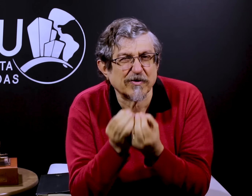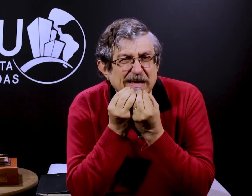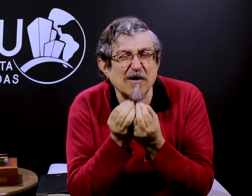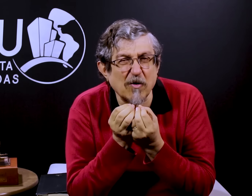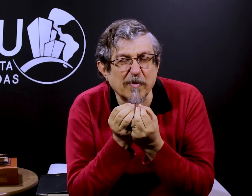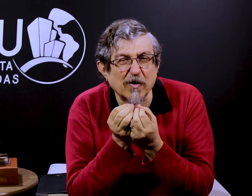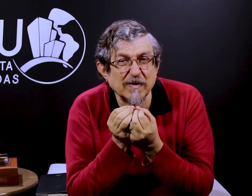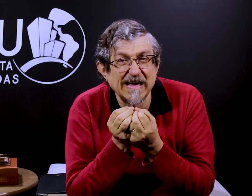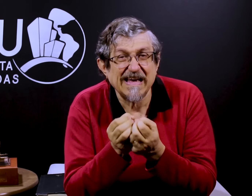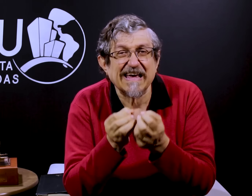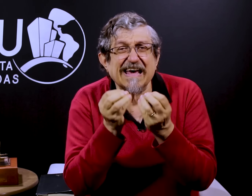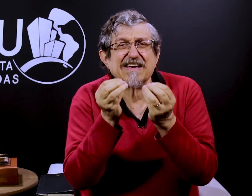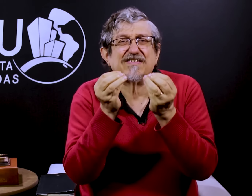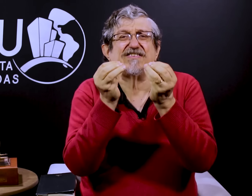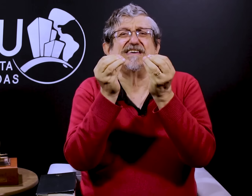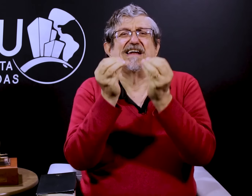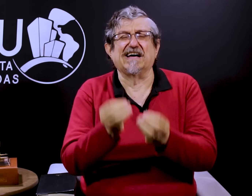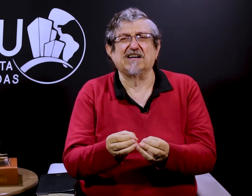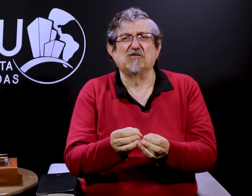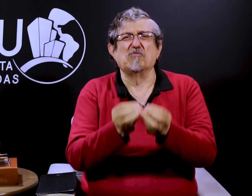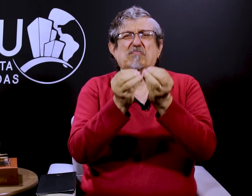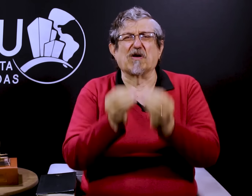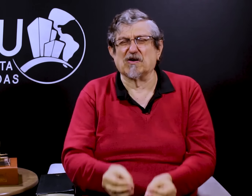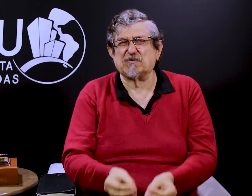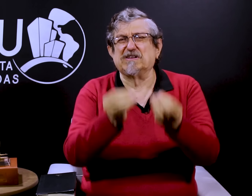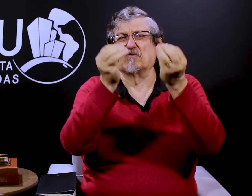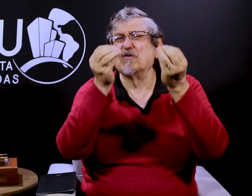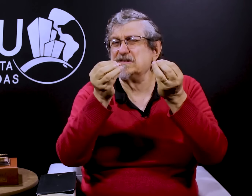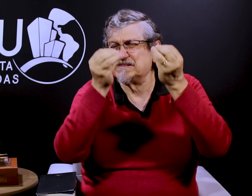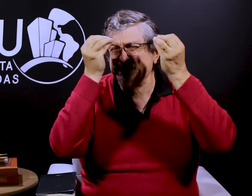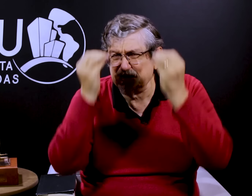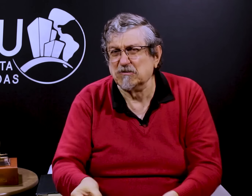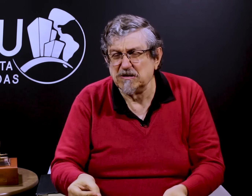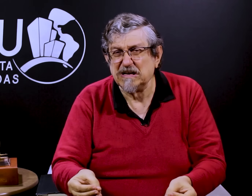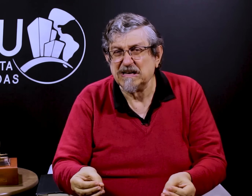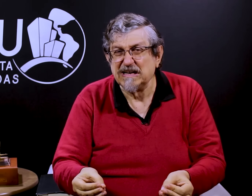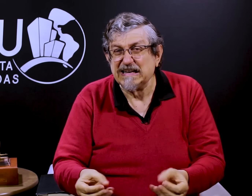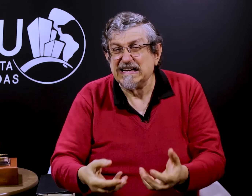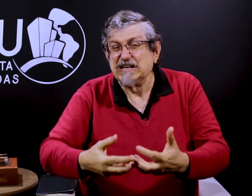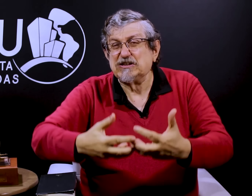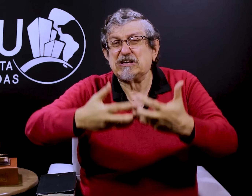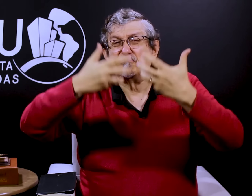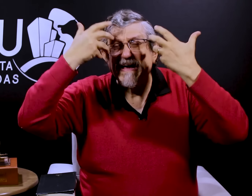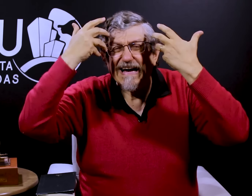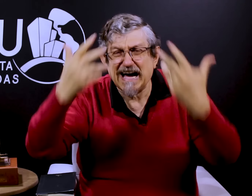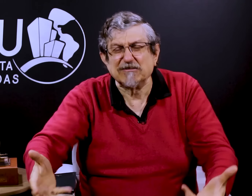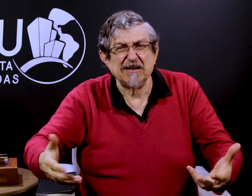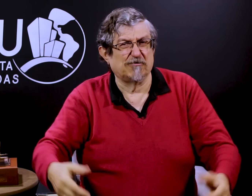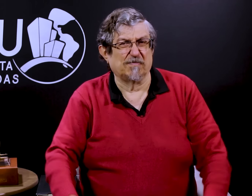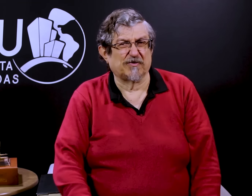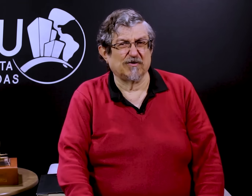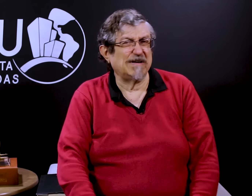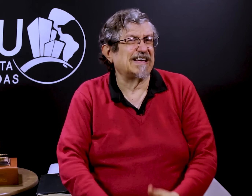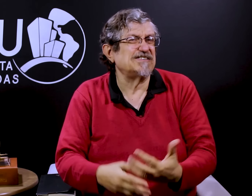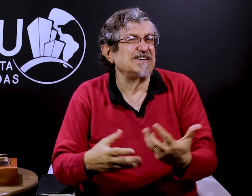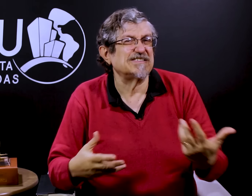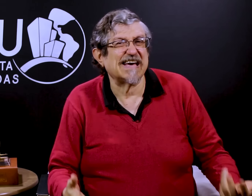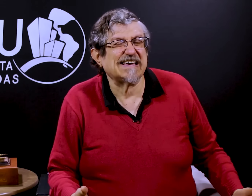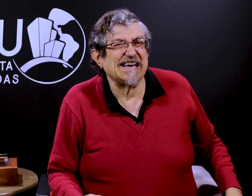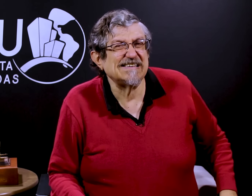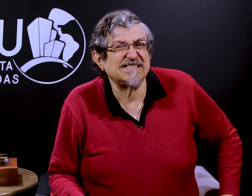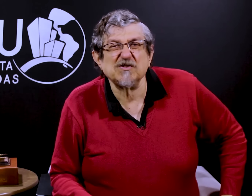amar o próximo o que que é amar o próximo é que tirar o próximo da condição de que o pecado levou a pessoa não é que